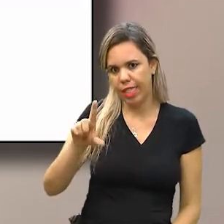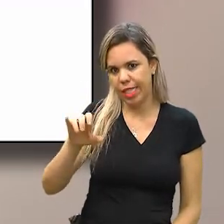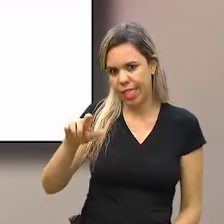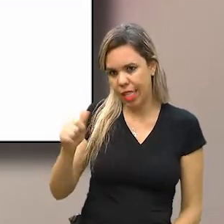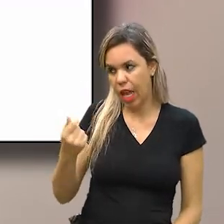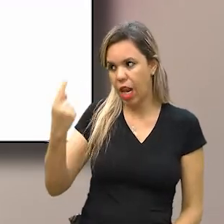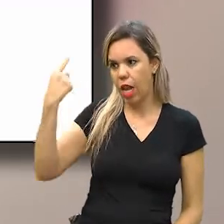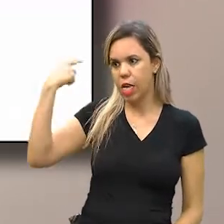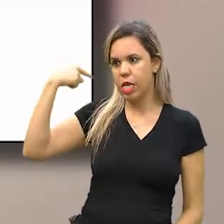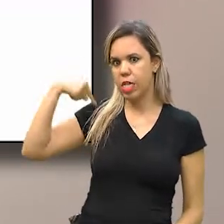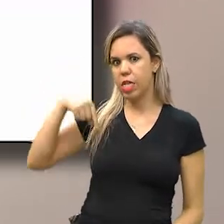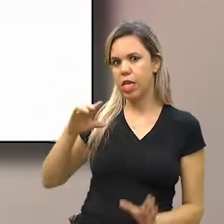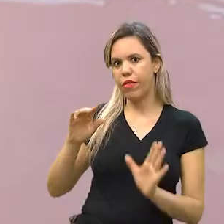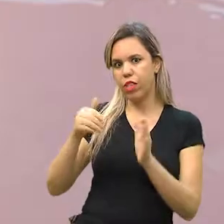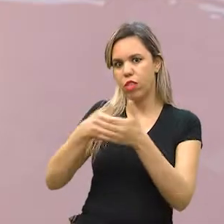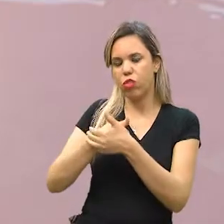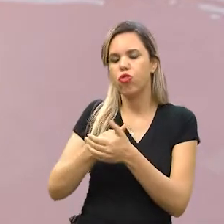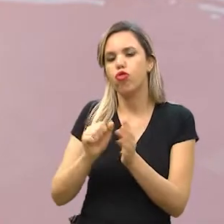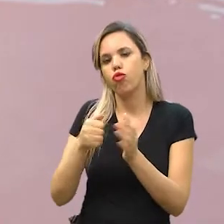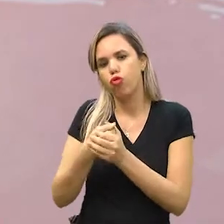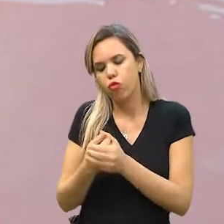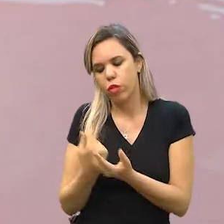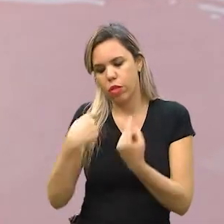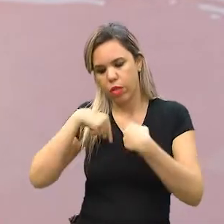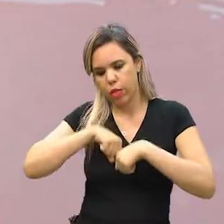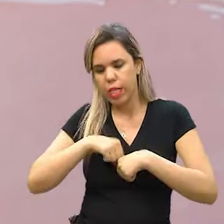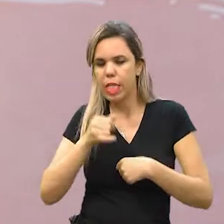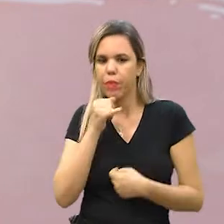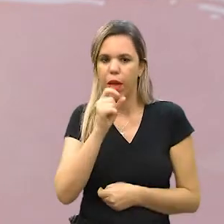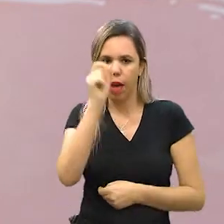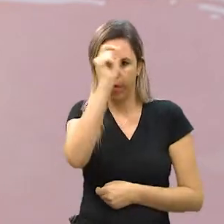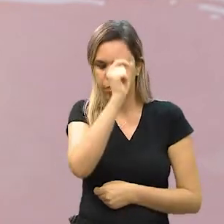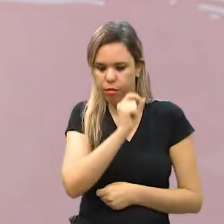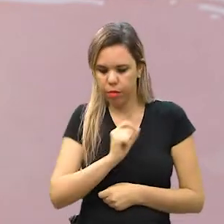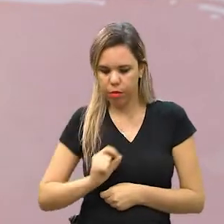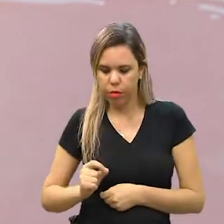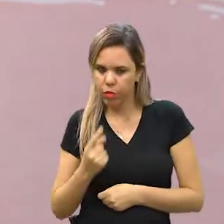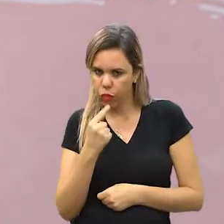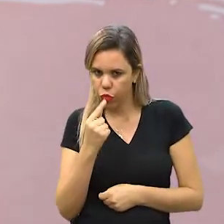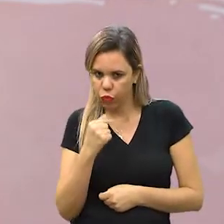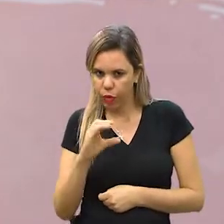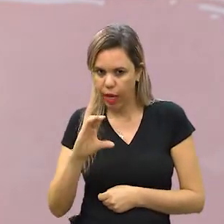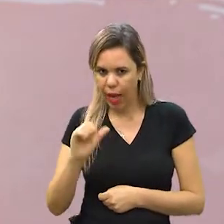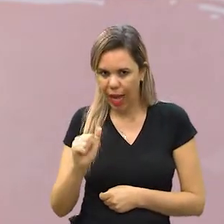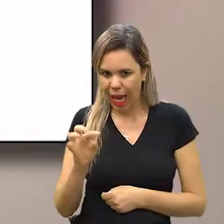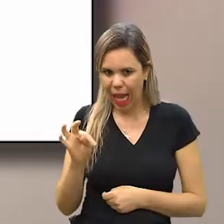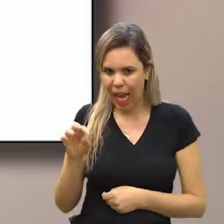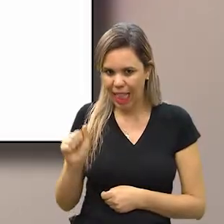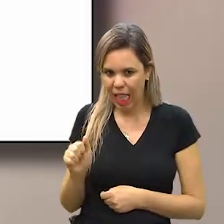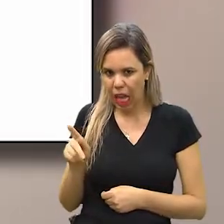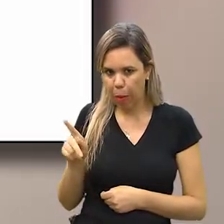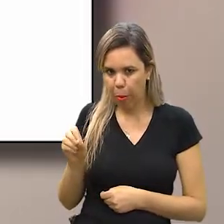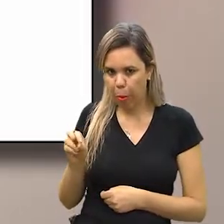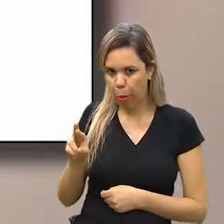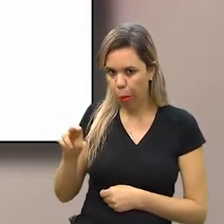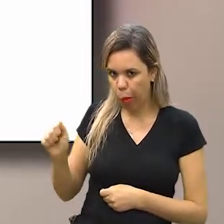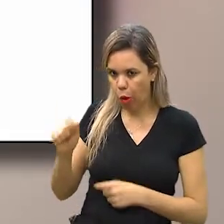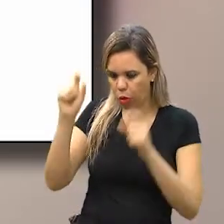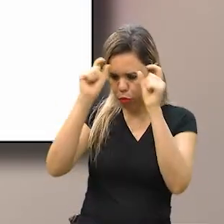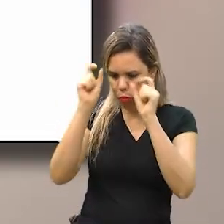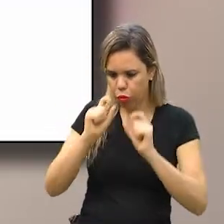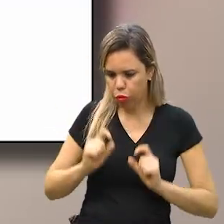lá dormente no seu organismo. A varicela aí é a catapora, mais conhecida como catapora, é isso? Isso. É